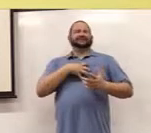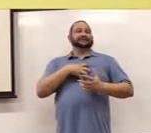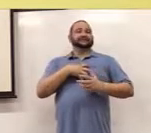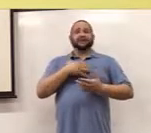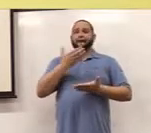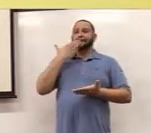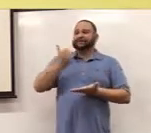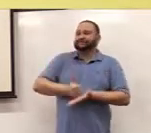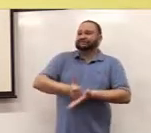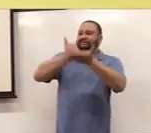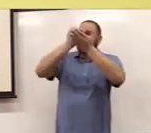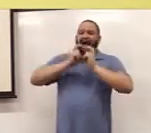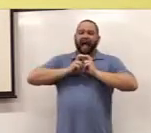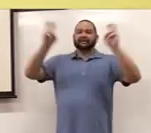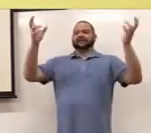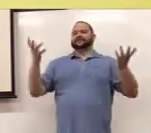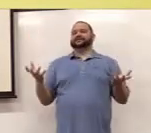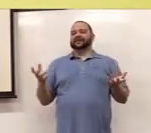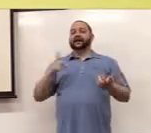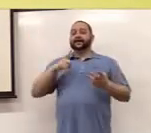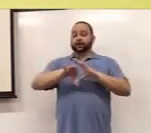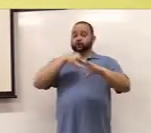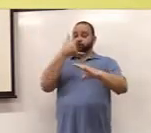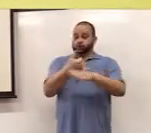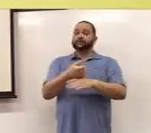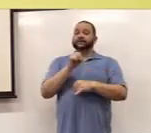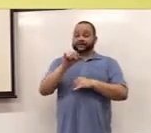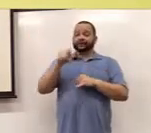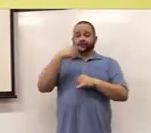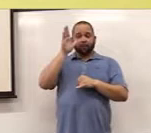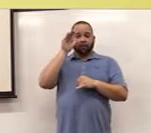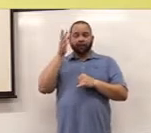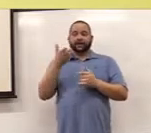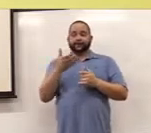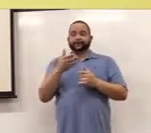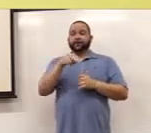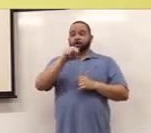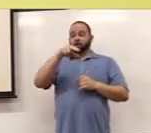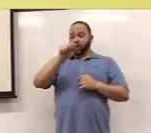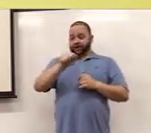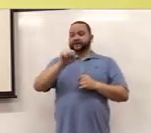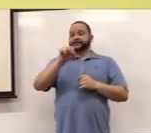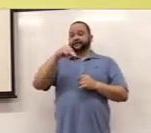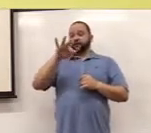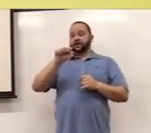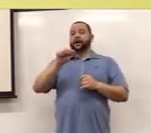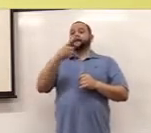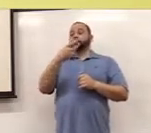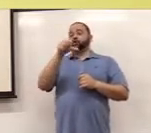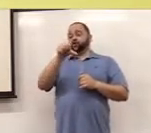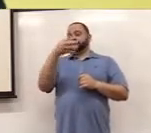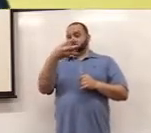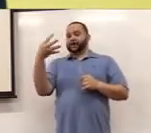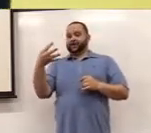de socorro, de desespero. Né? Tem no YouTube, se vocês quiserem. Você bota lá, Nona Sinfonia, 1944, vocês vão achar essa